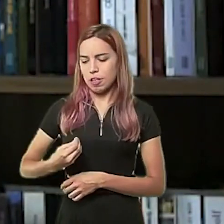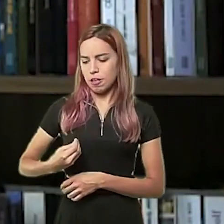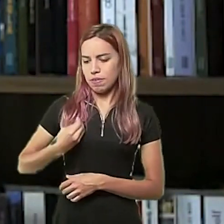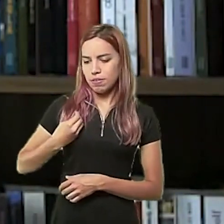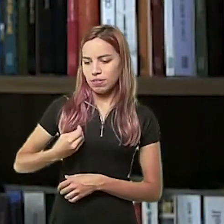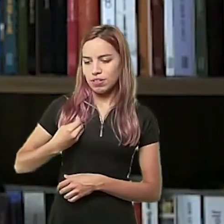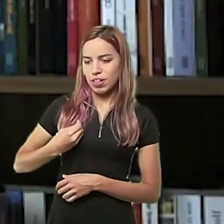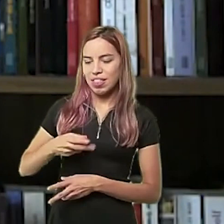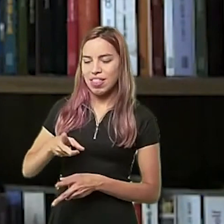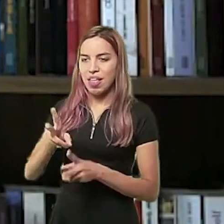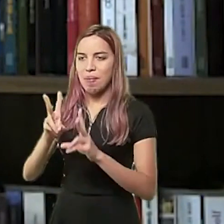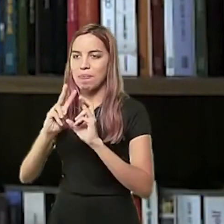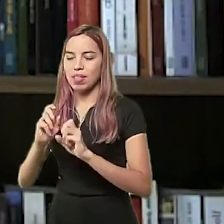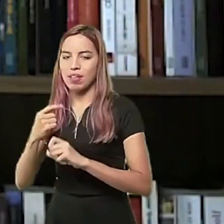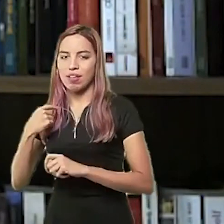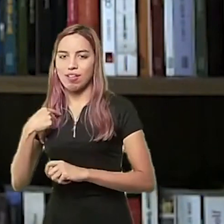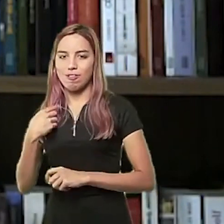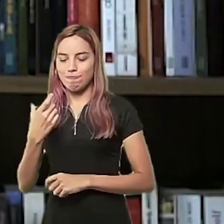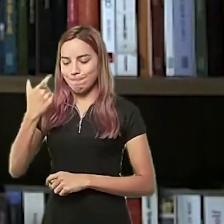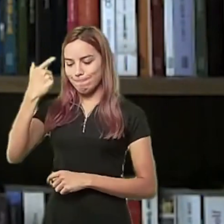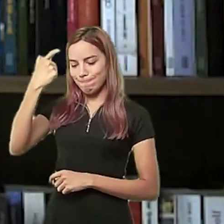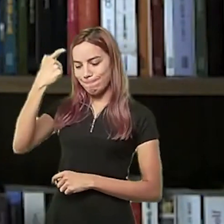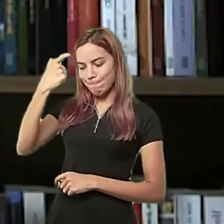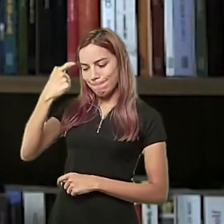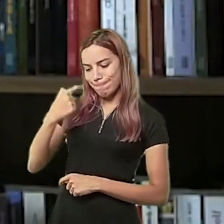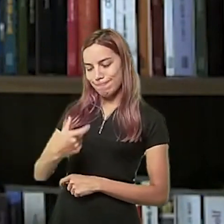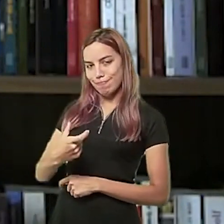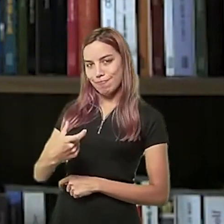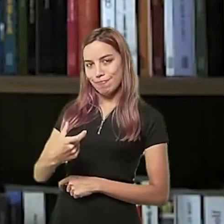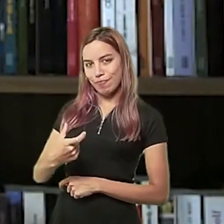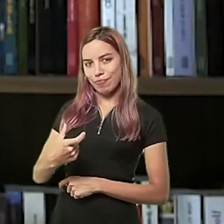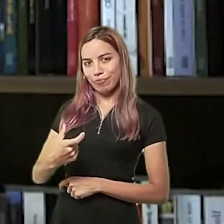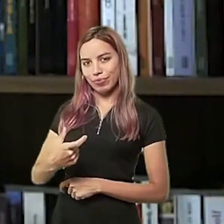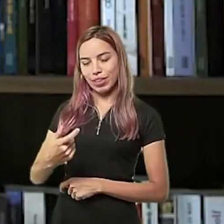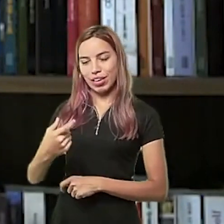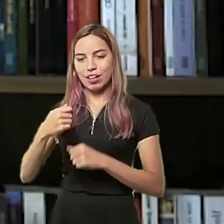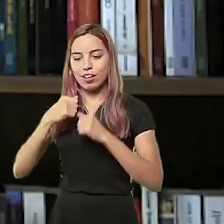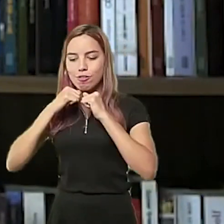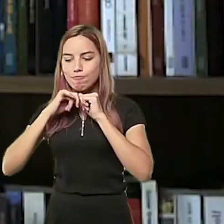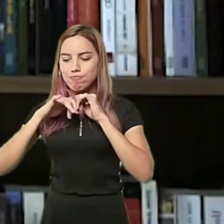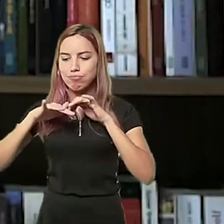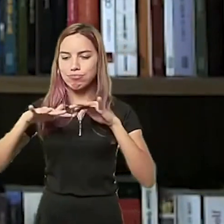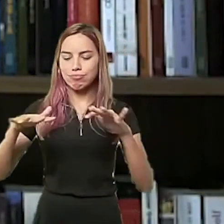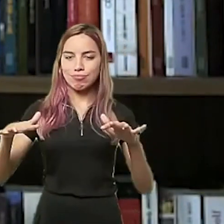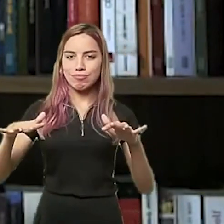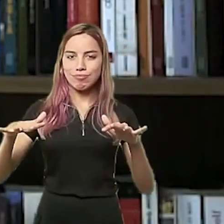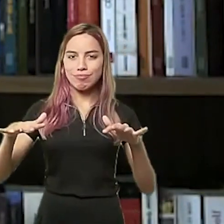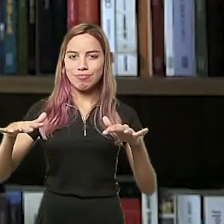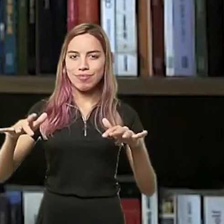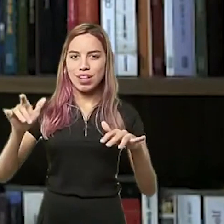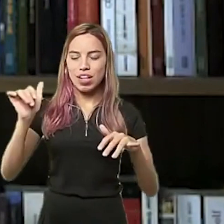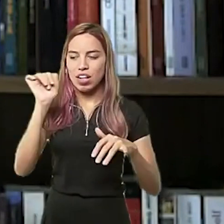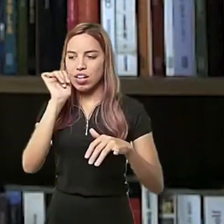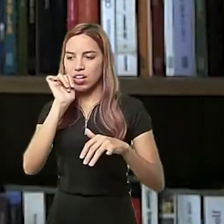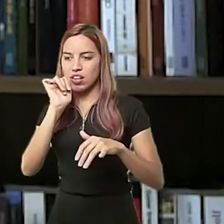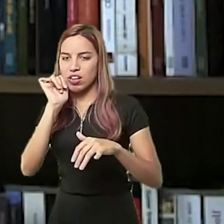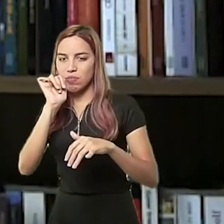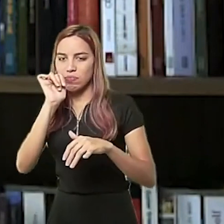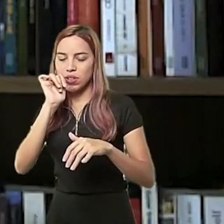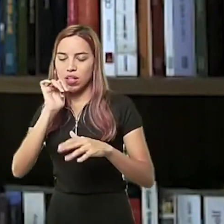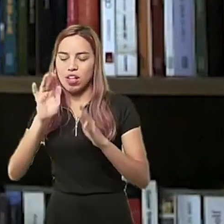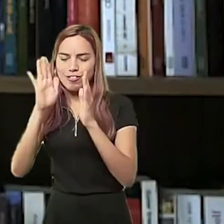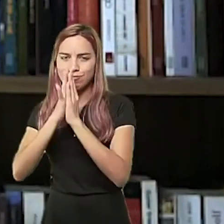sou a voz, aquela que não existe enquanto ecoa vibrando o ar, aquela que rompe o silêncio do